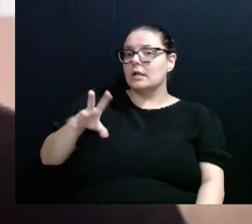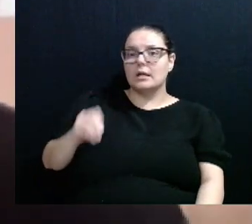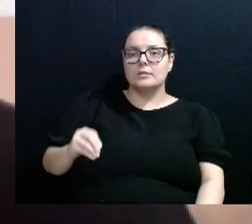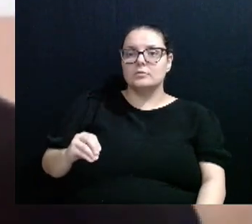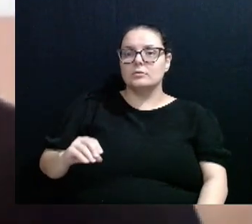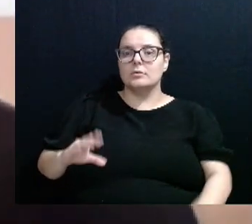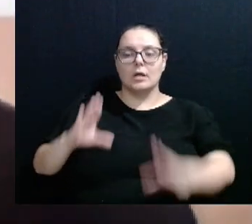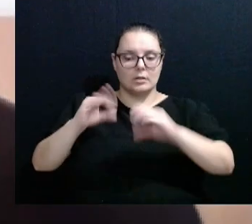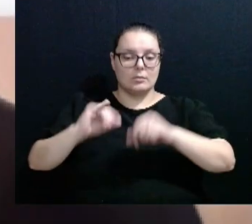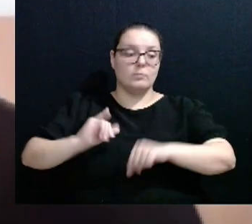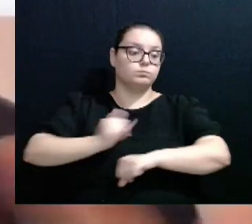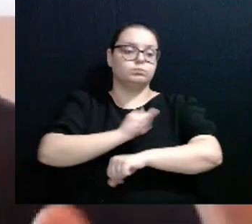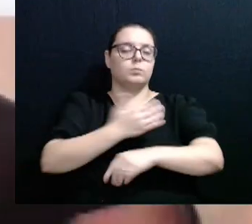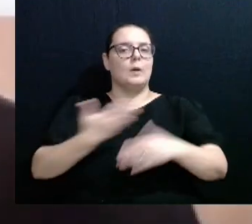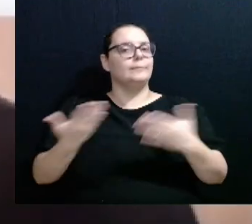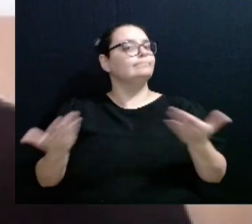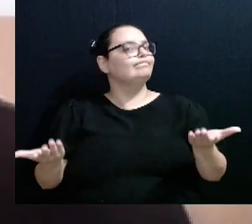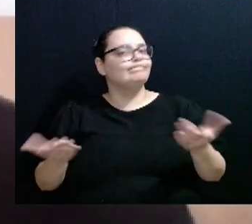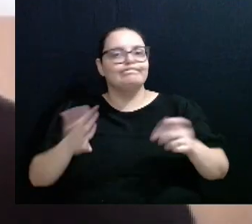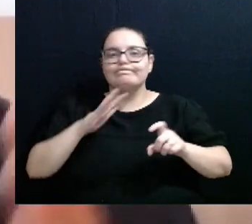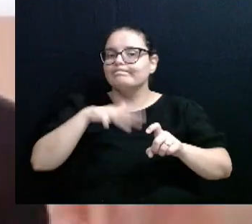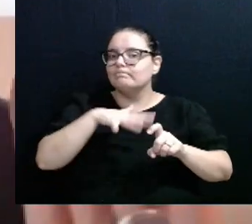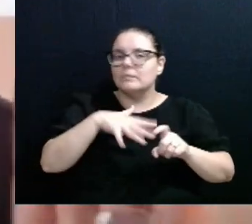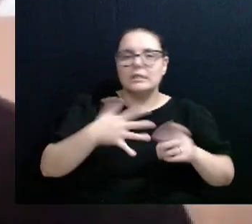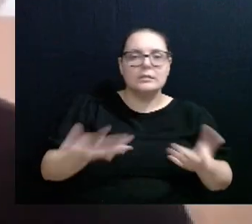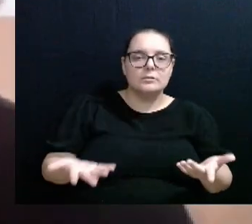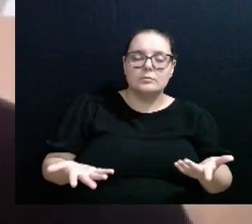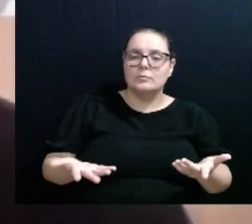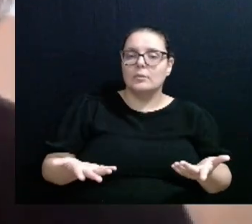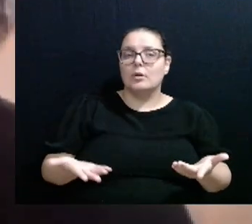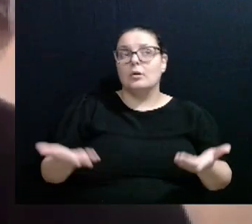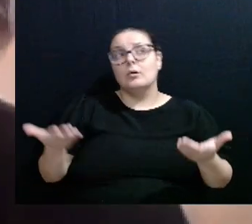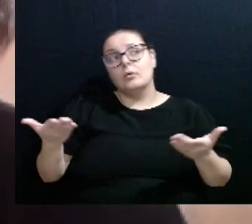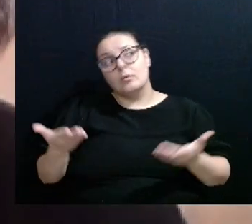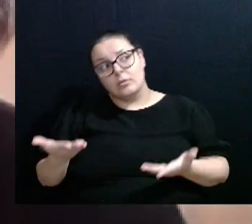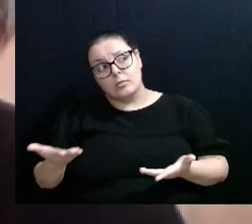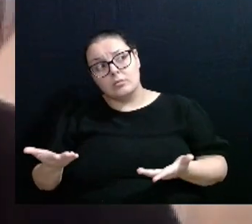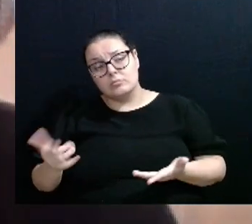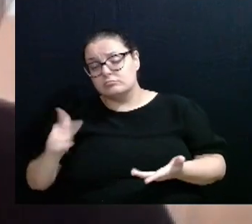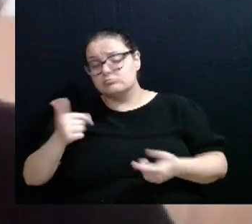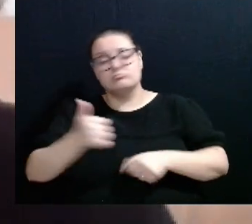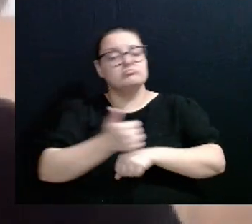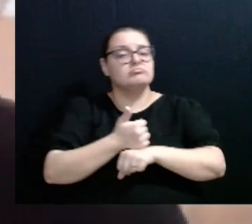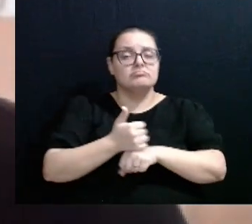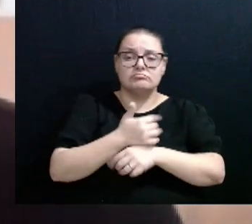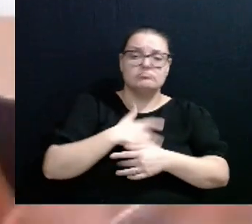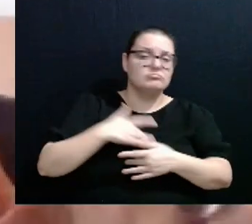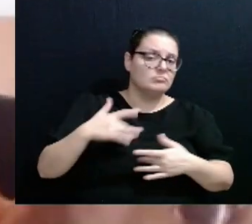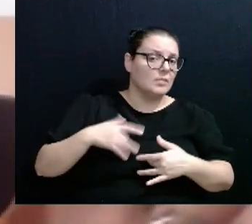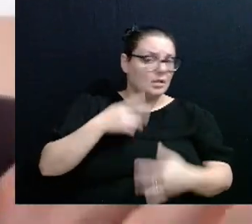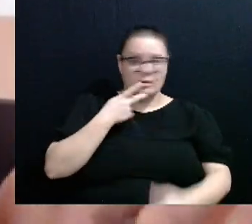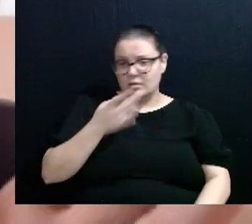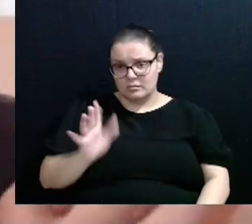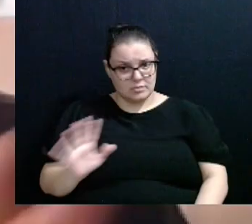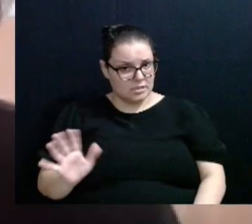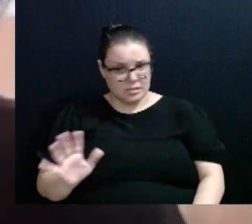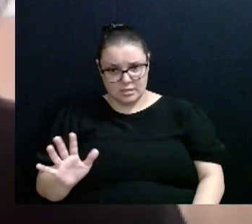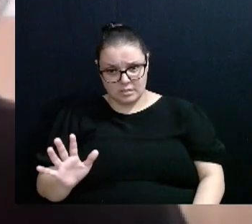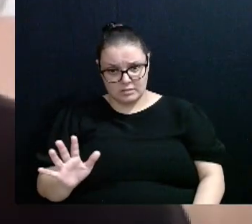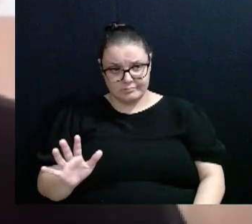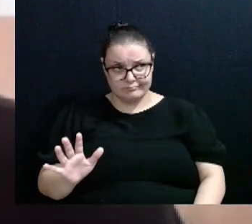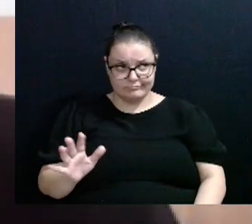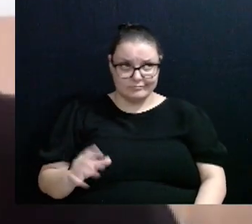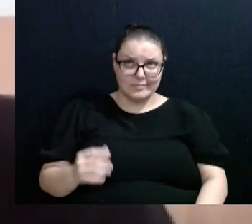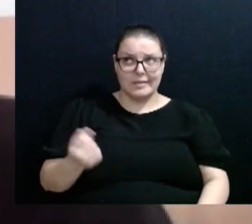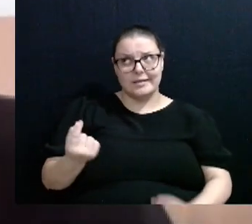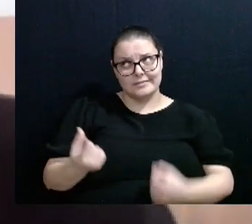bem... hoje a gente achou que nenhum profissional de saúde vai falar isso, mesmo que às vezes a gente escuta